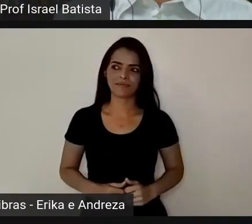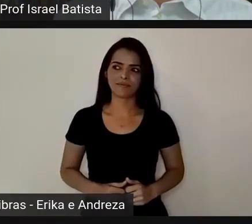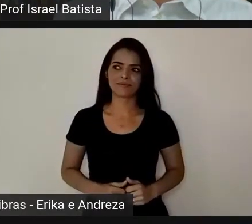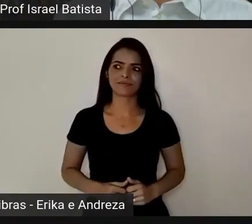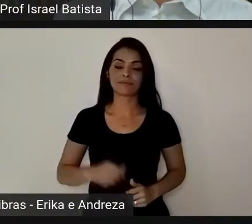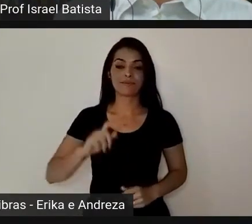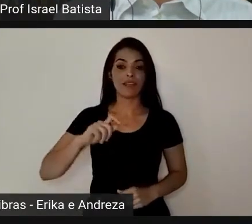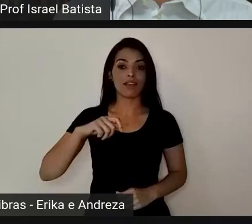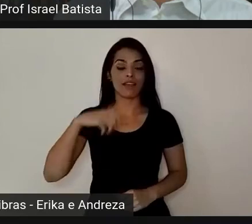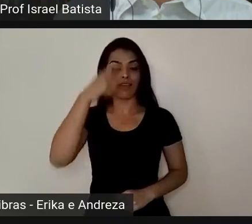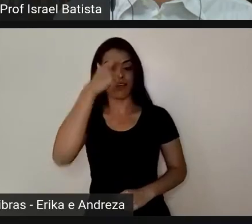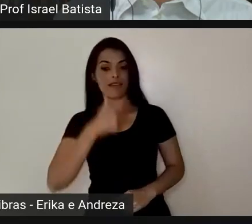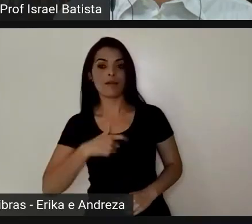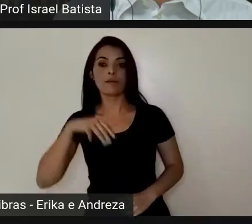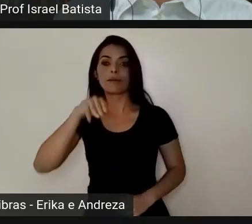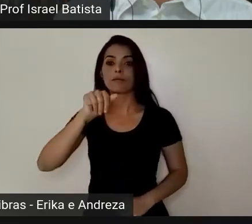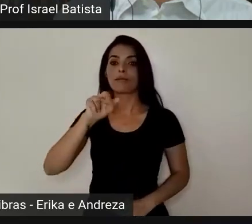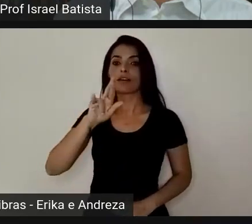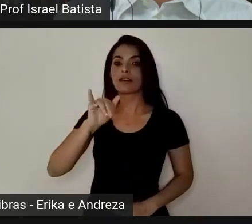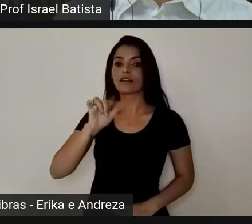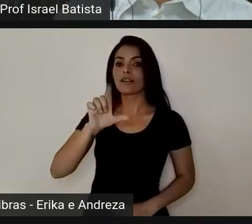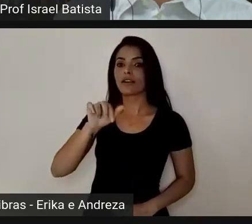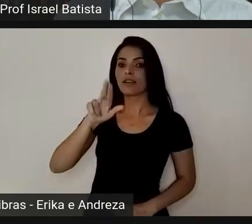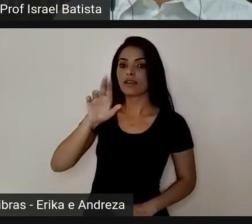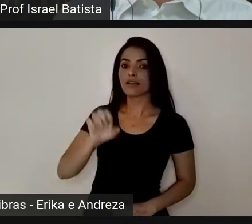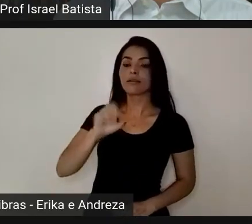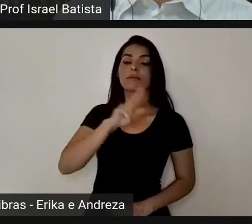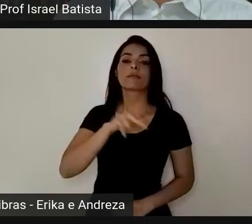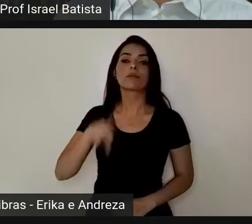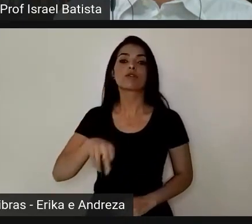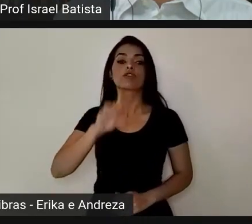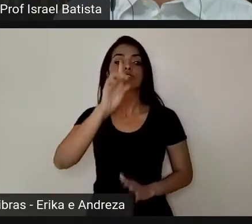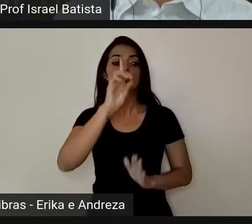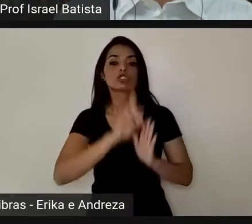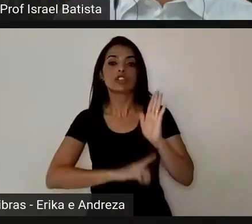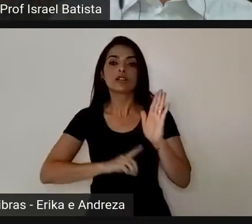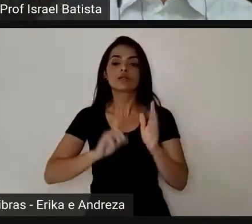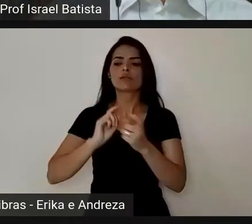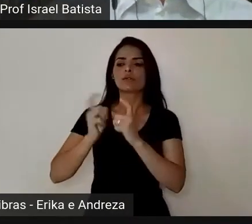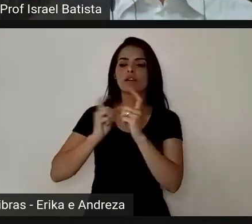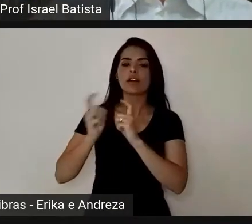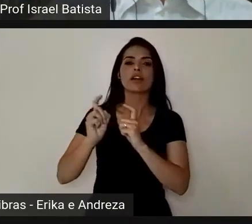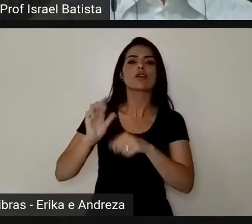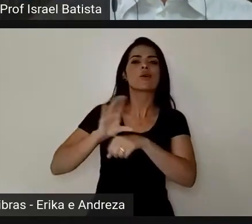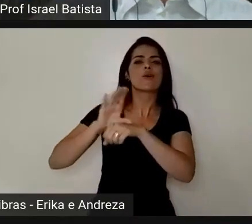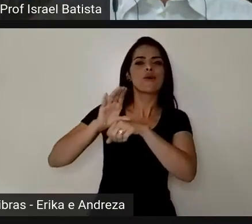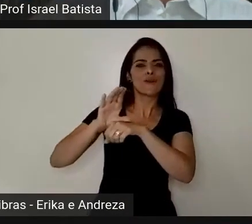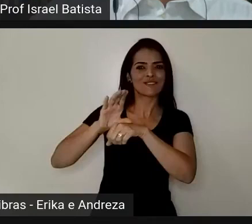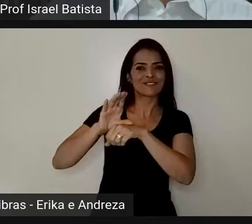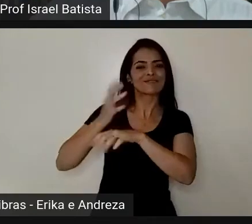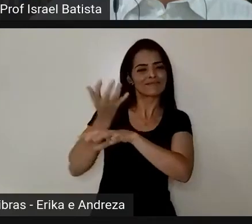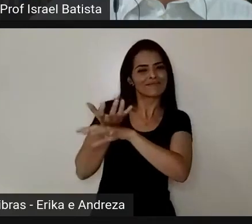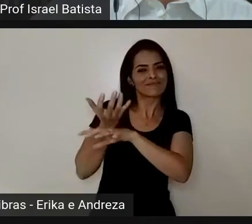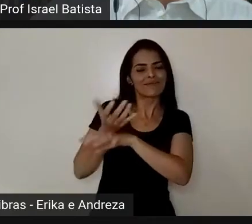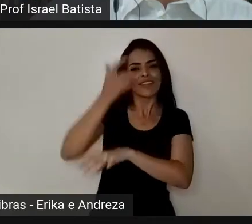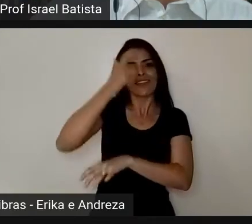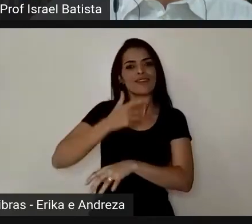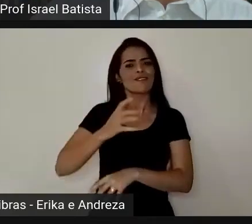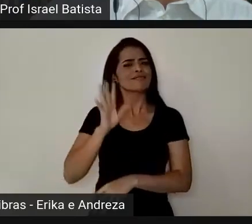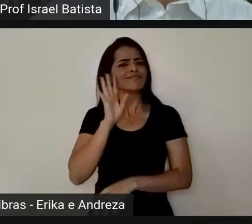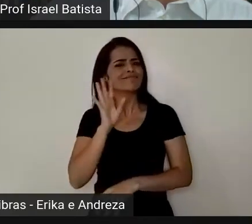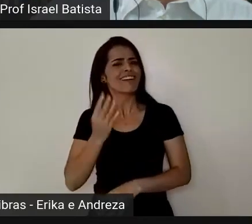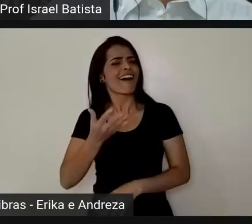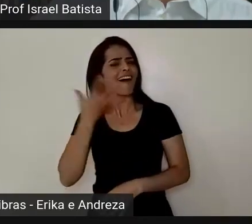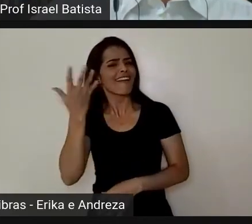a Marilene Matos, professora de Direito Administrativo e Constitucional. É uma grande alegria estar aqui participando dessa live. Agradeço